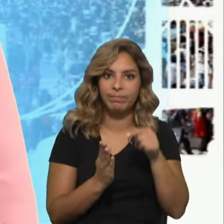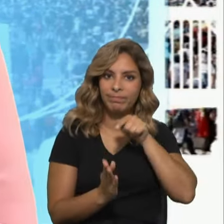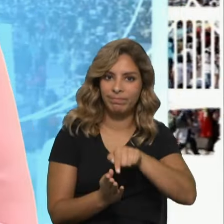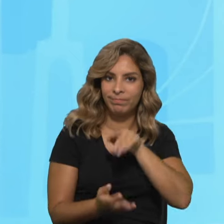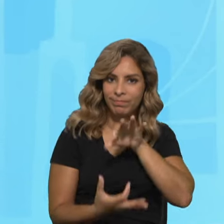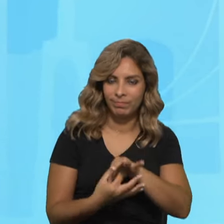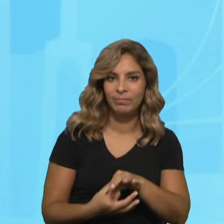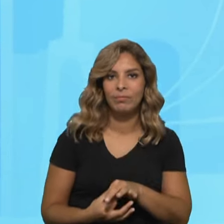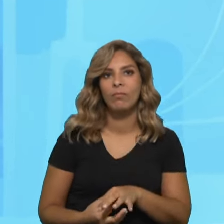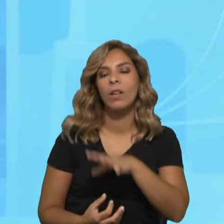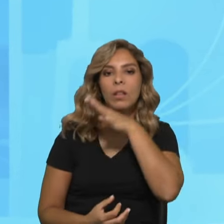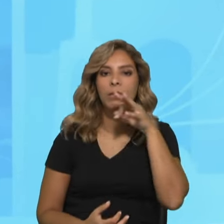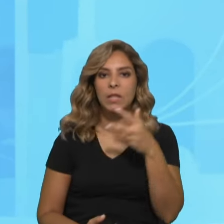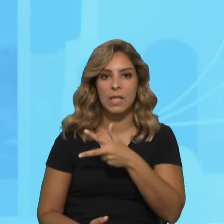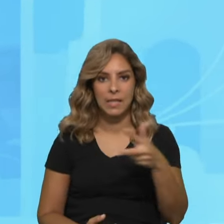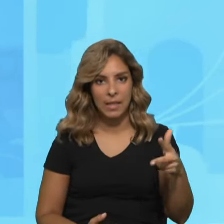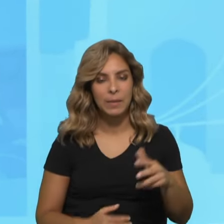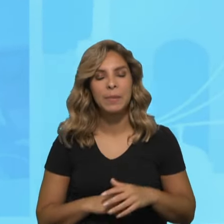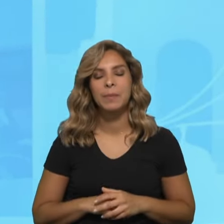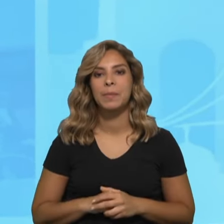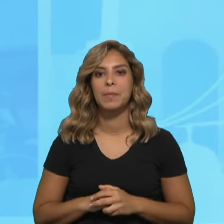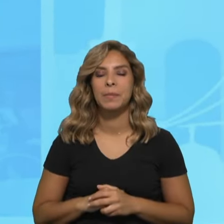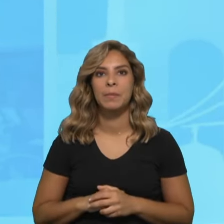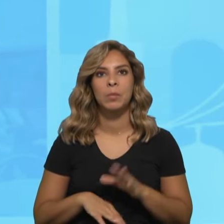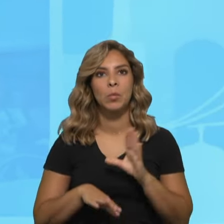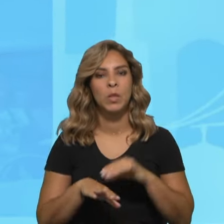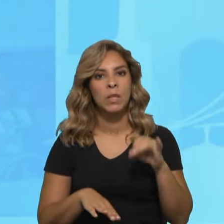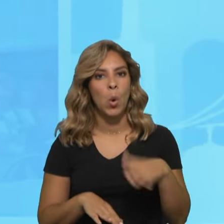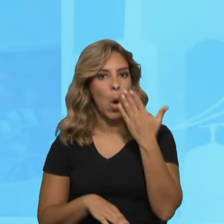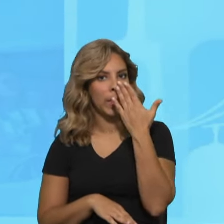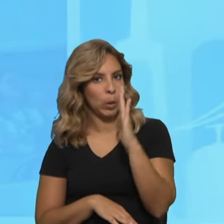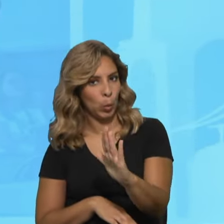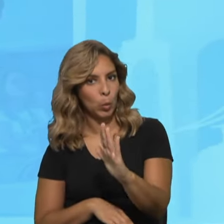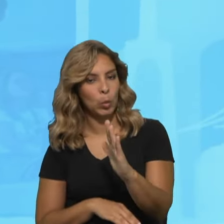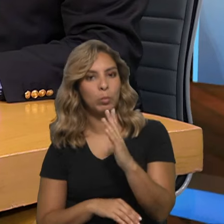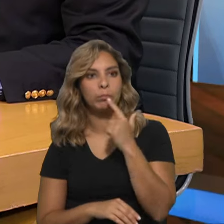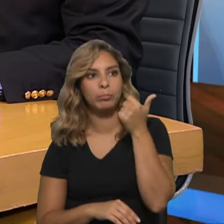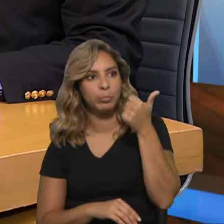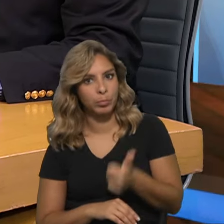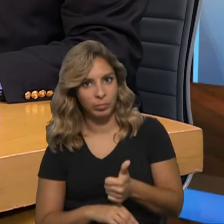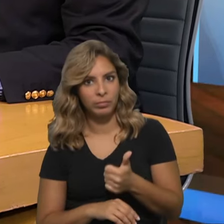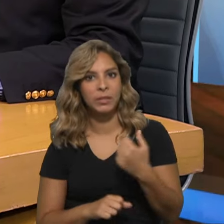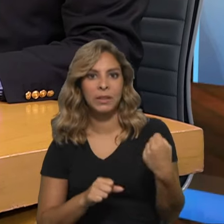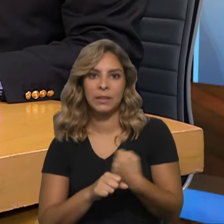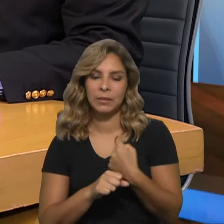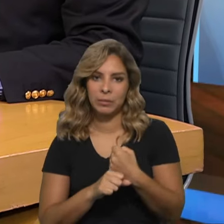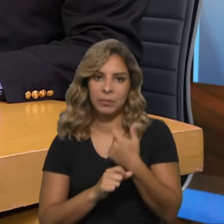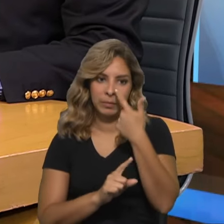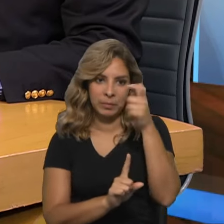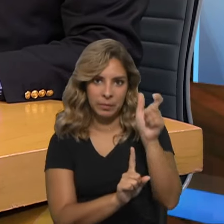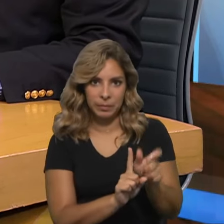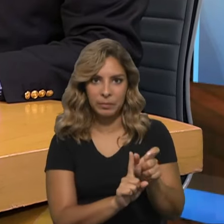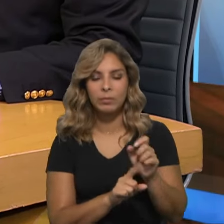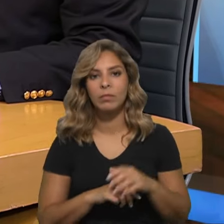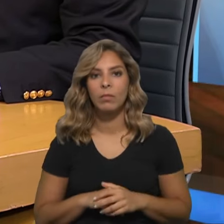este centenário, e daí também esta atitude orante do Servita, não é? Muitas vezes também se reza auxiliando